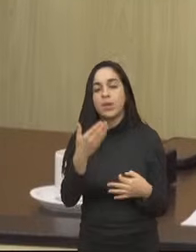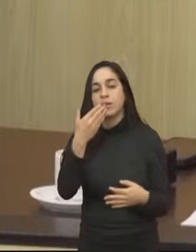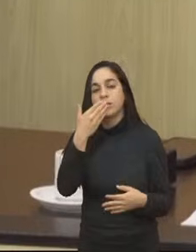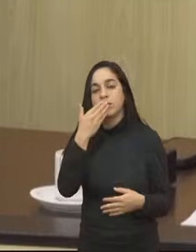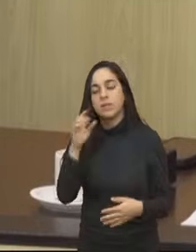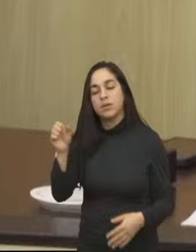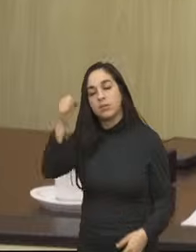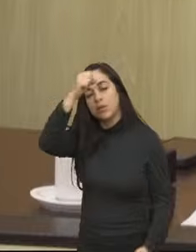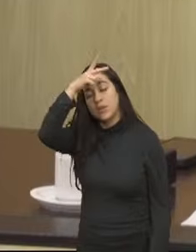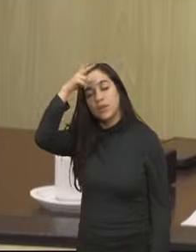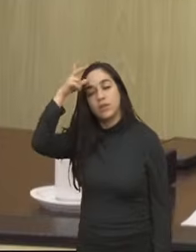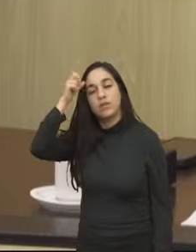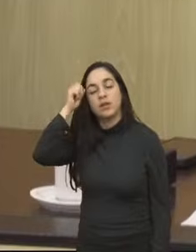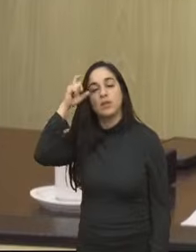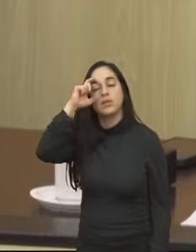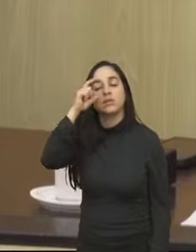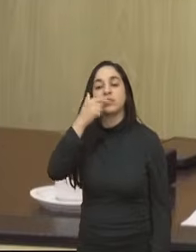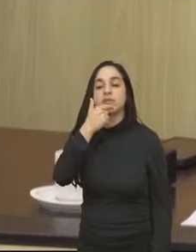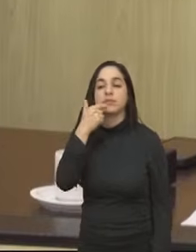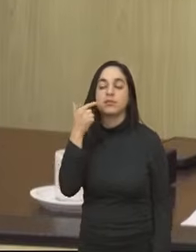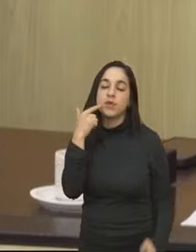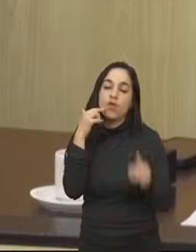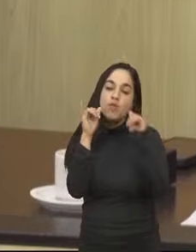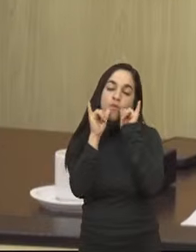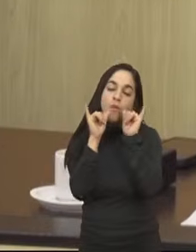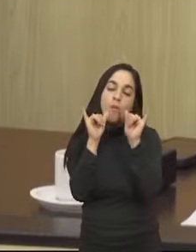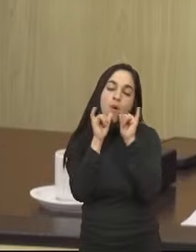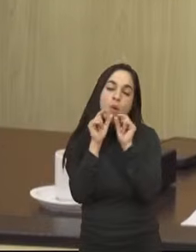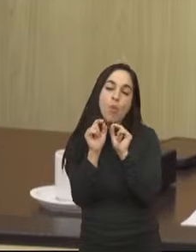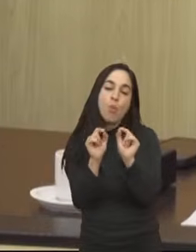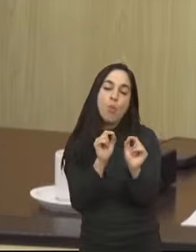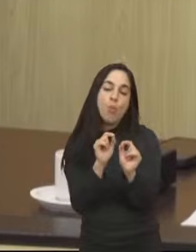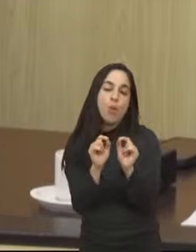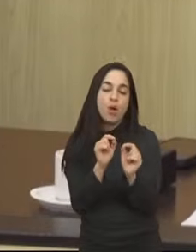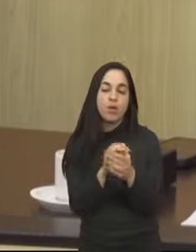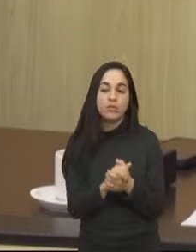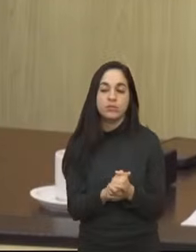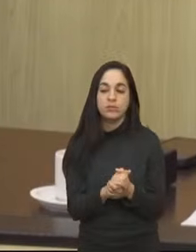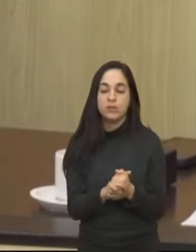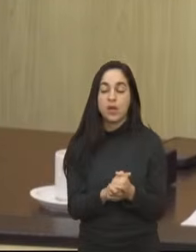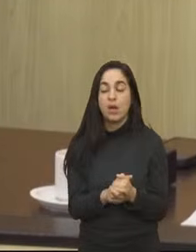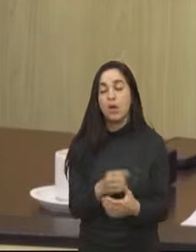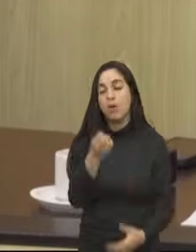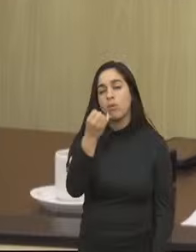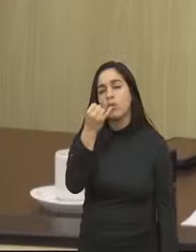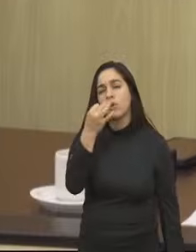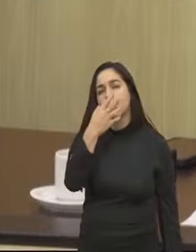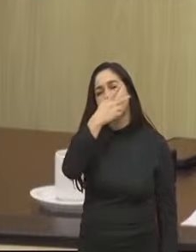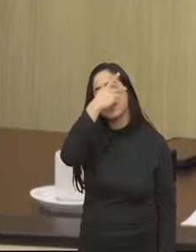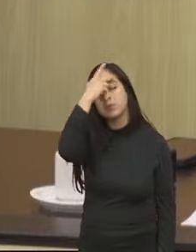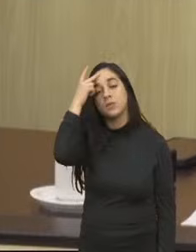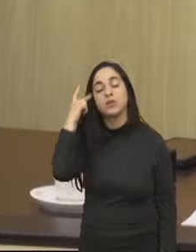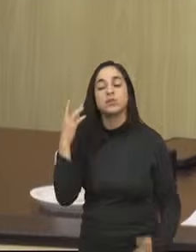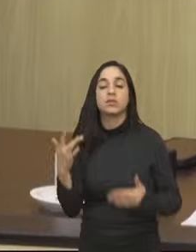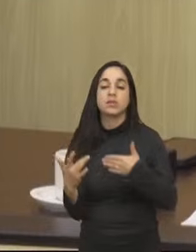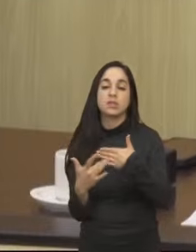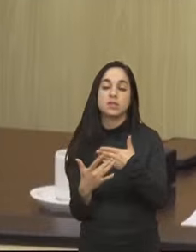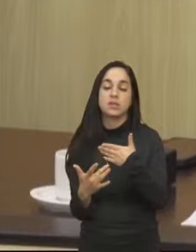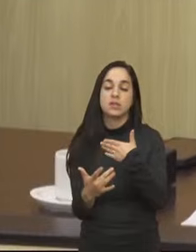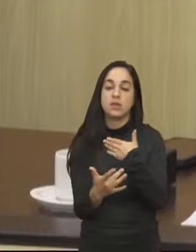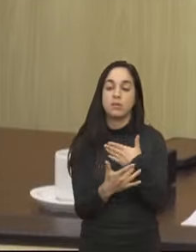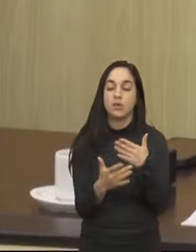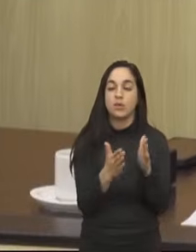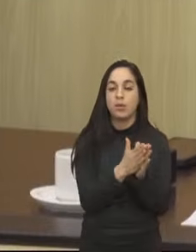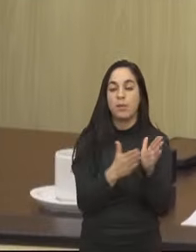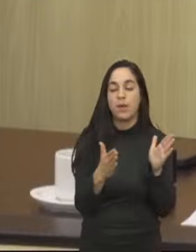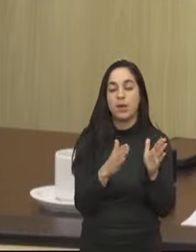prefeito municipal de Jacareí o seguinte pedido de informações. 1. Quantos pacientes realizaram biópsias no período